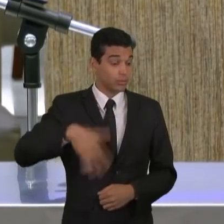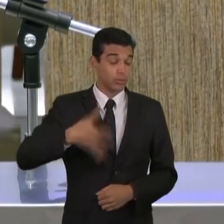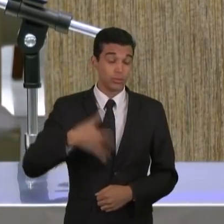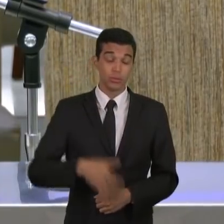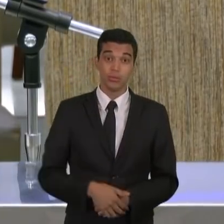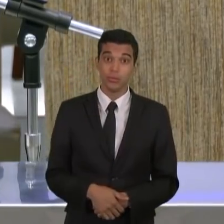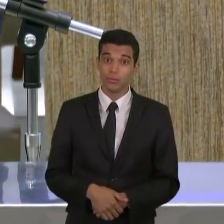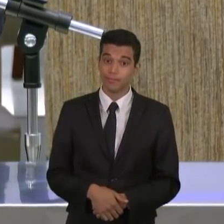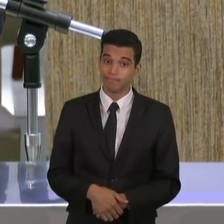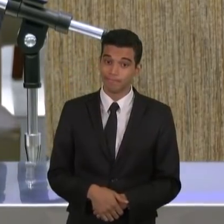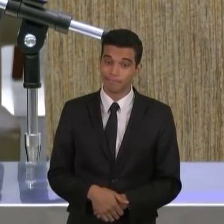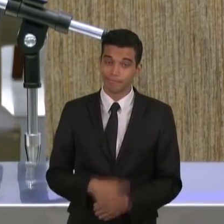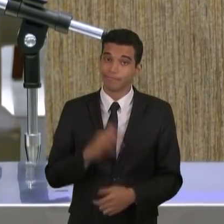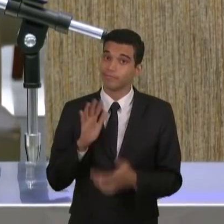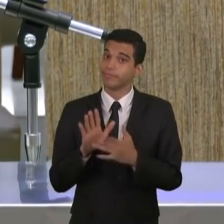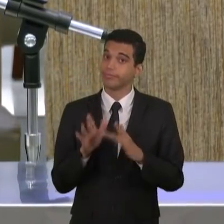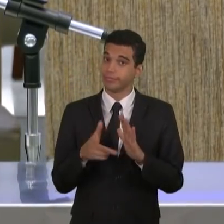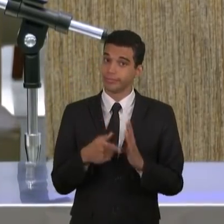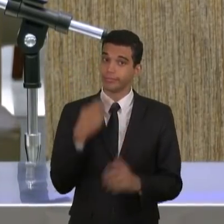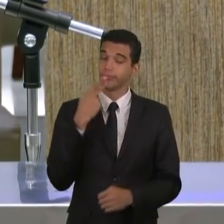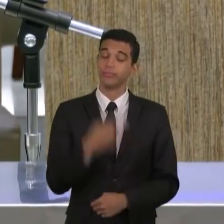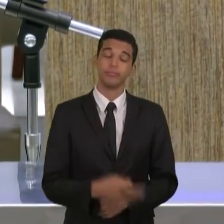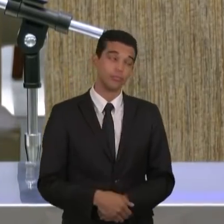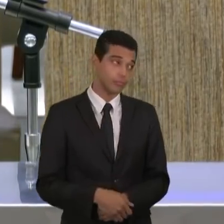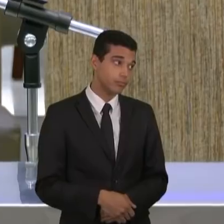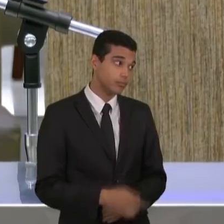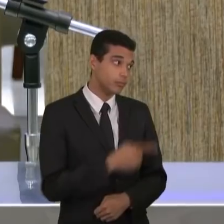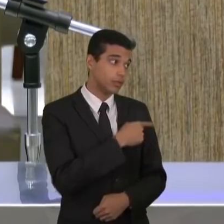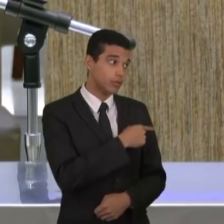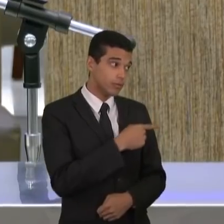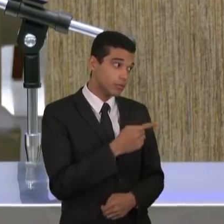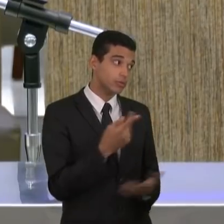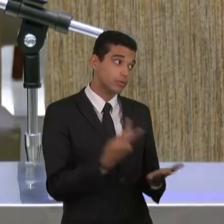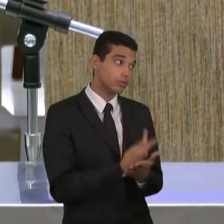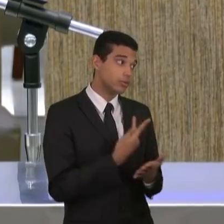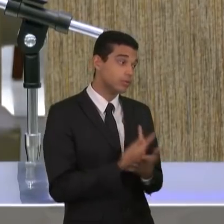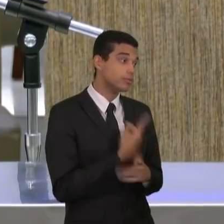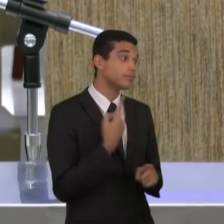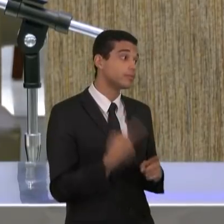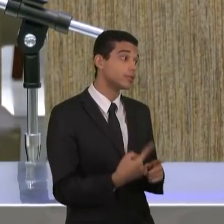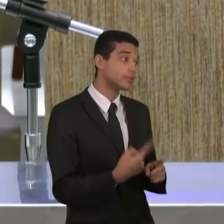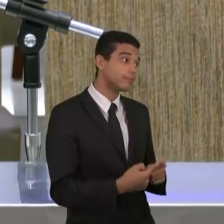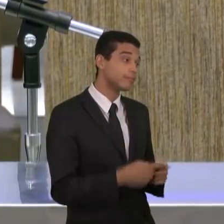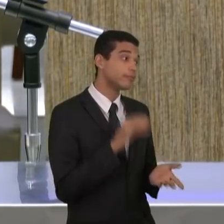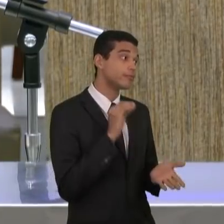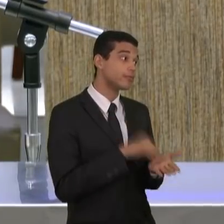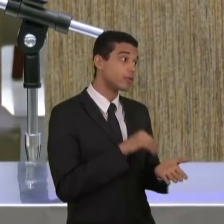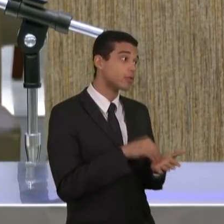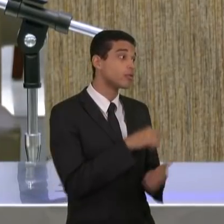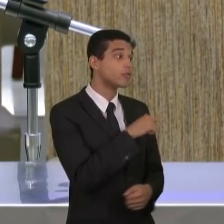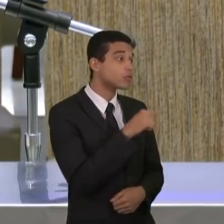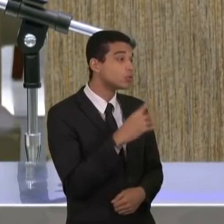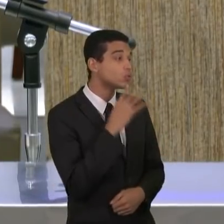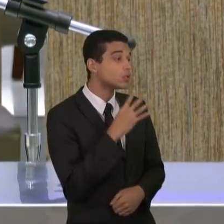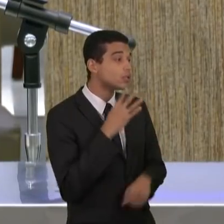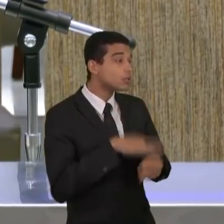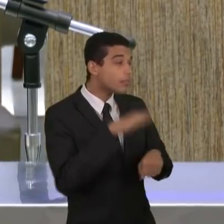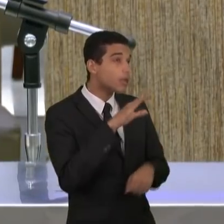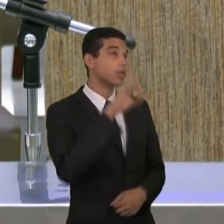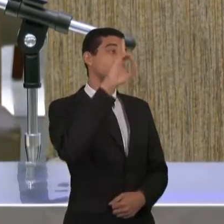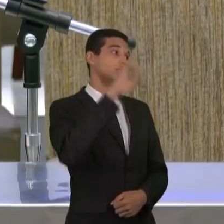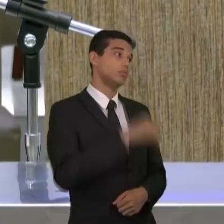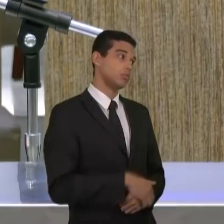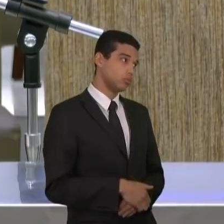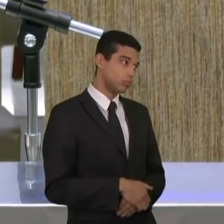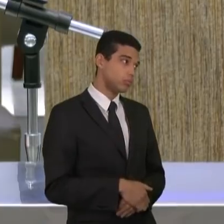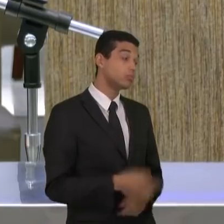não conhecendo as escrituras nem o poder de Deus talvez o que esteja eu gostaria de abrir